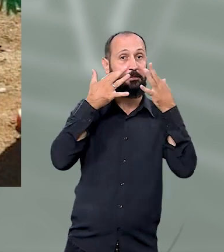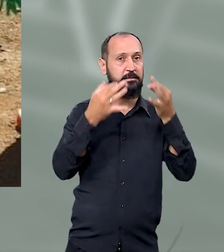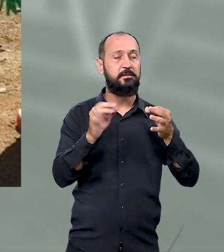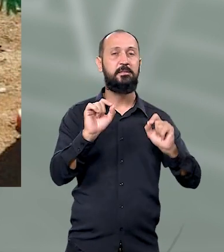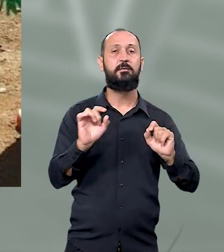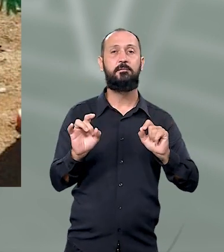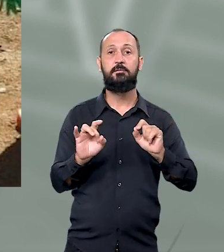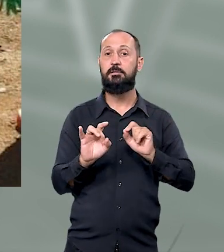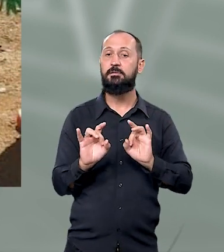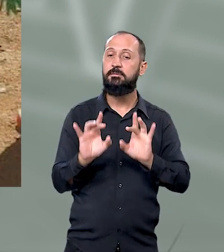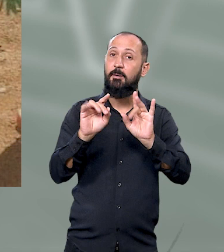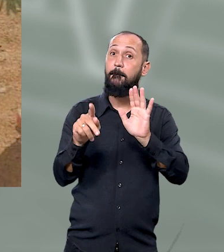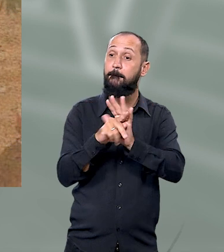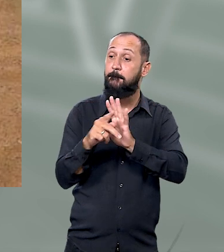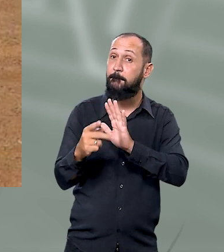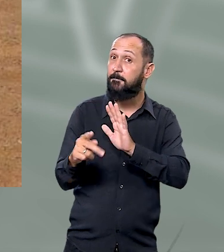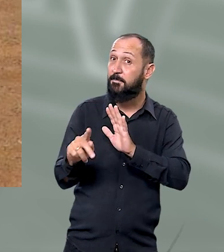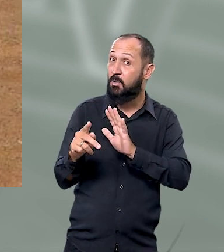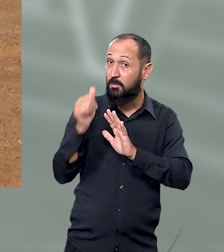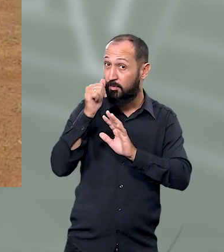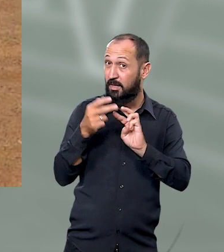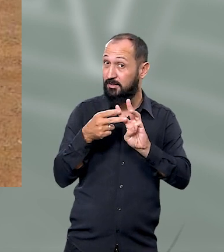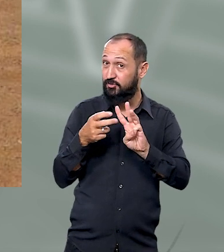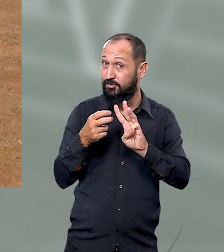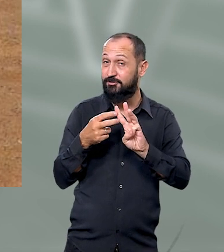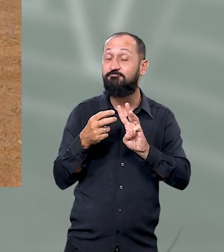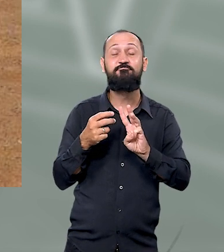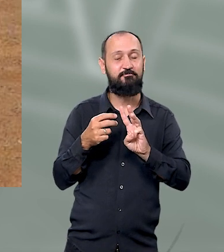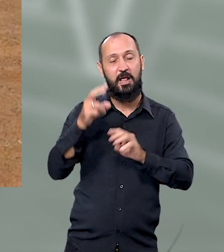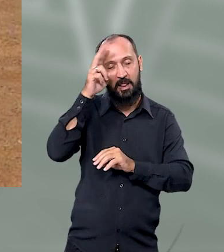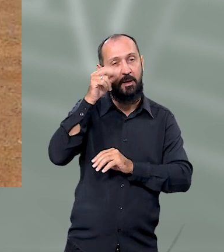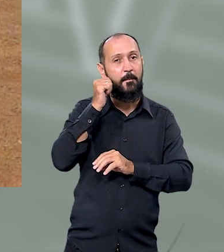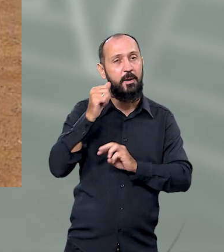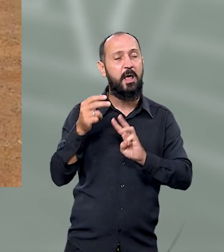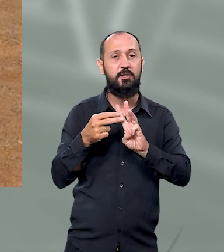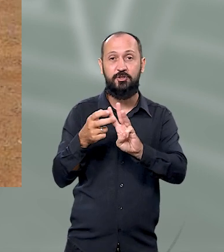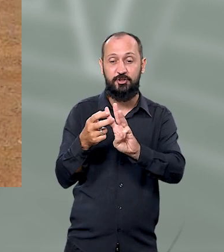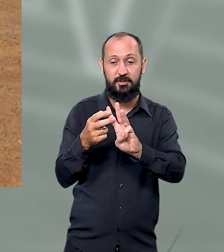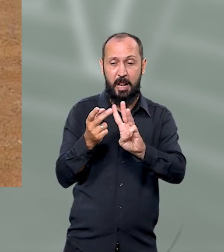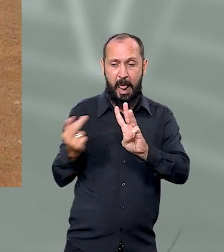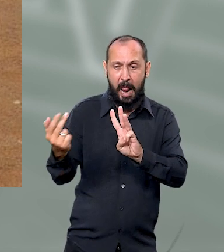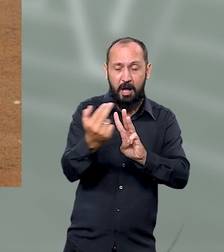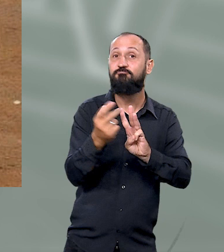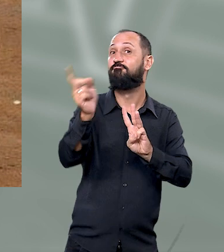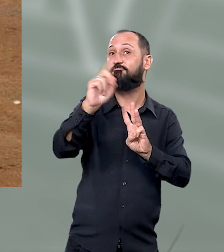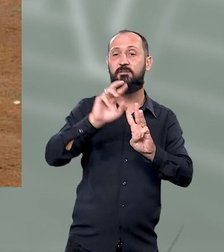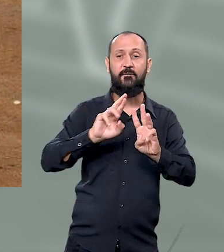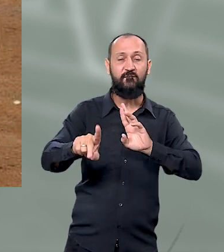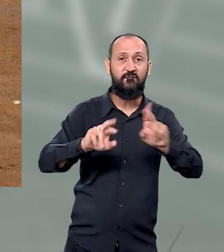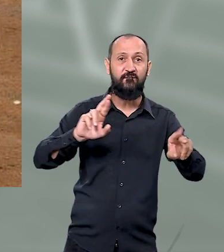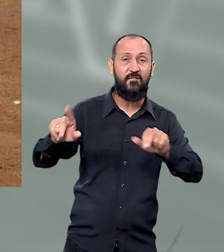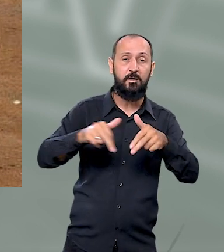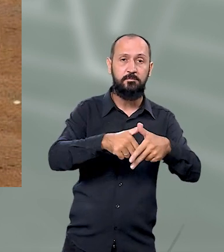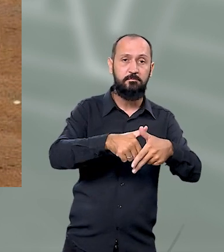mulheres indígenas, lembrando que as mulheres indígenas não são iguais. Elas são diferentes, têm etnias no plural em Mato